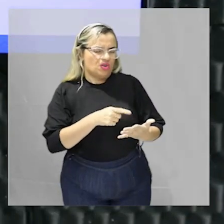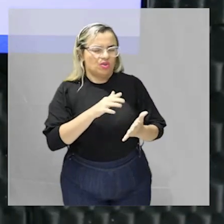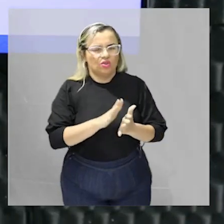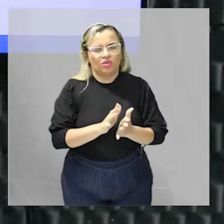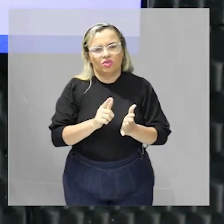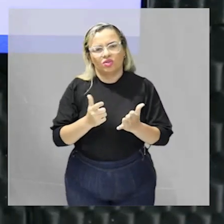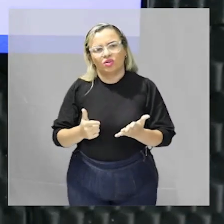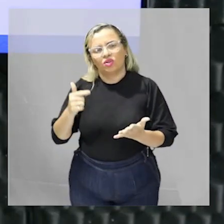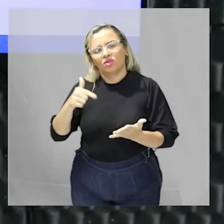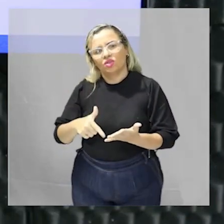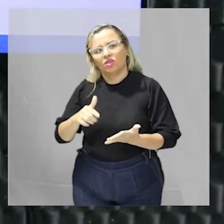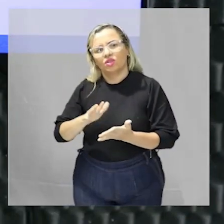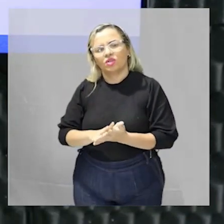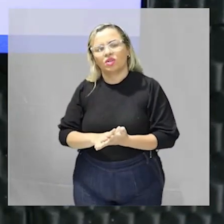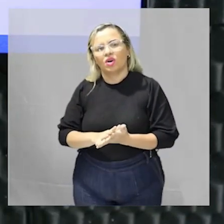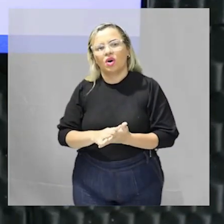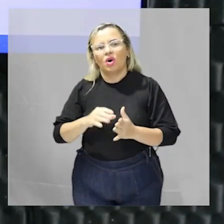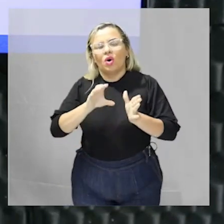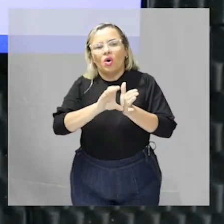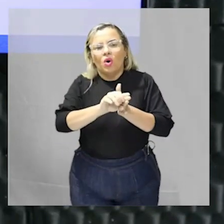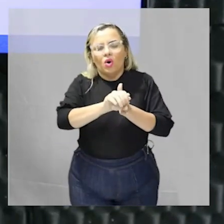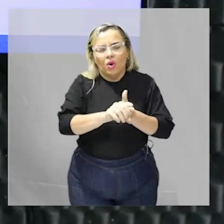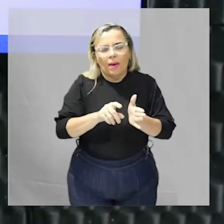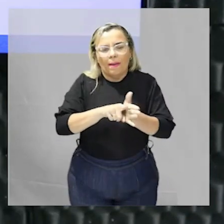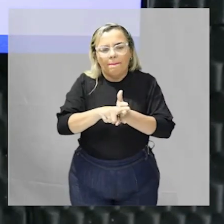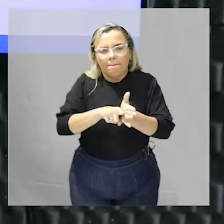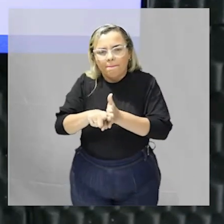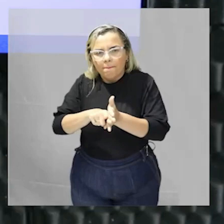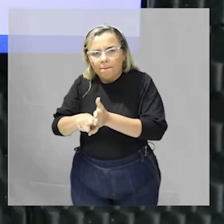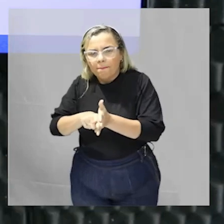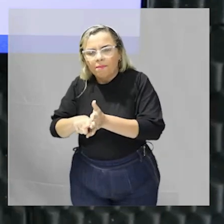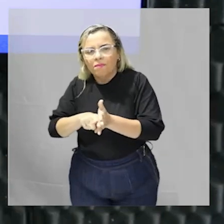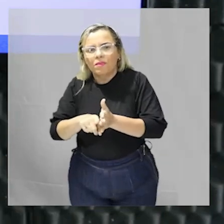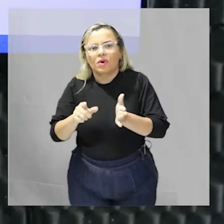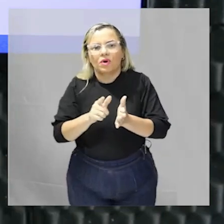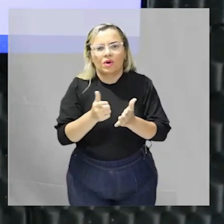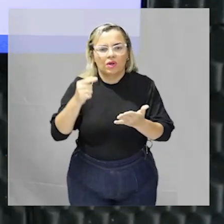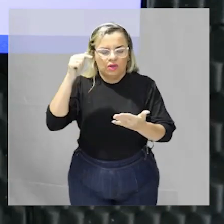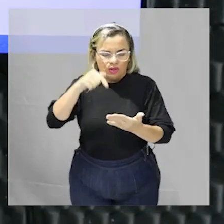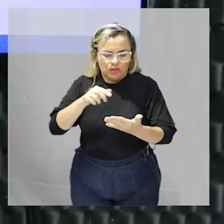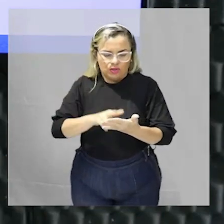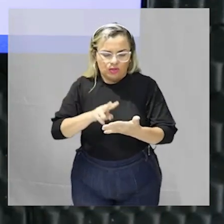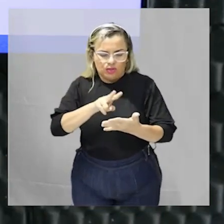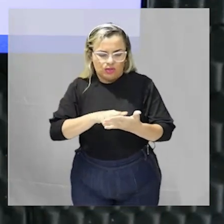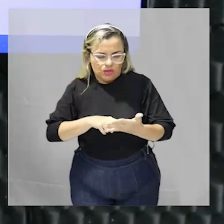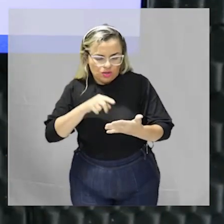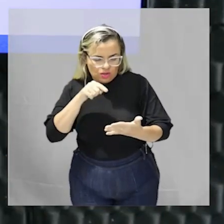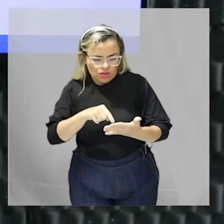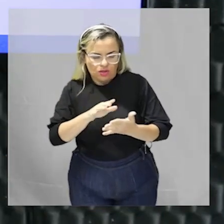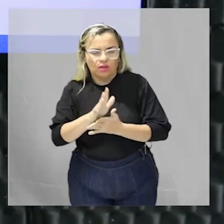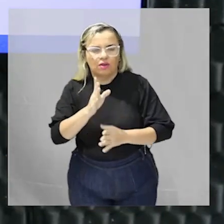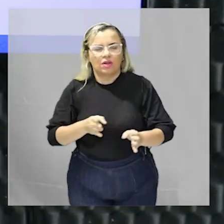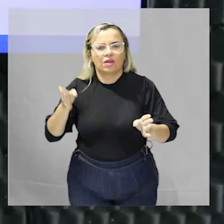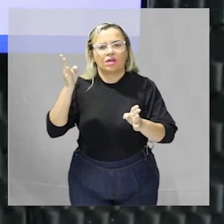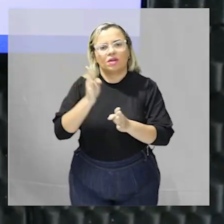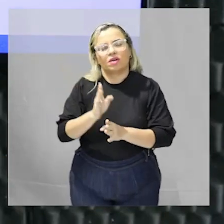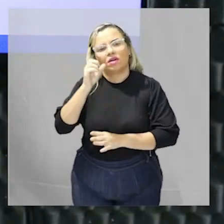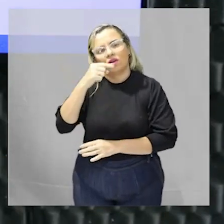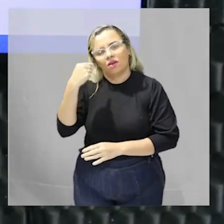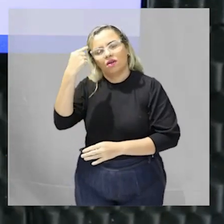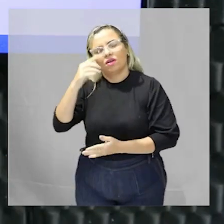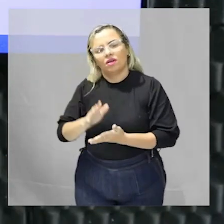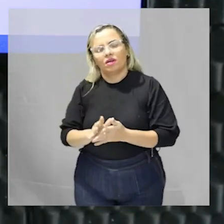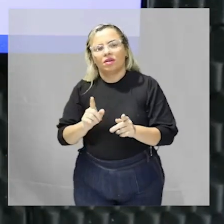jornais em espanhol que você vai encontrar essas notícias também em espanhol, certo?